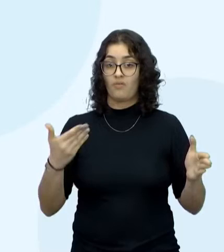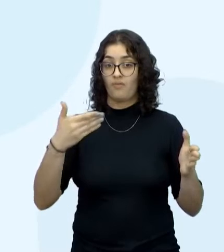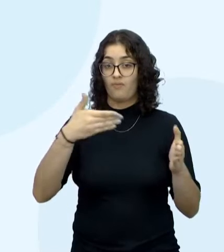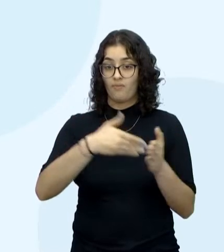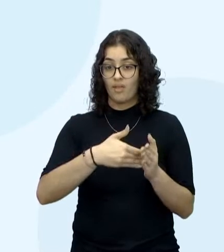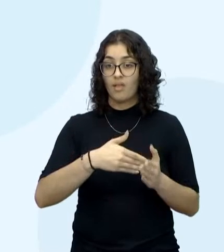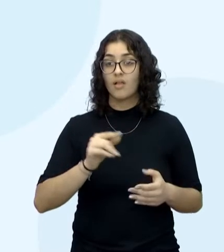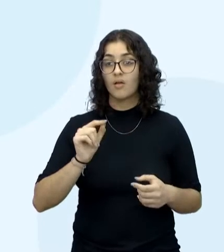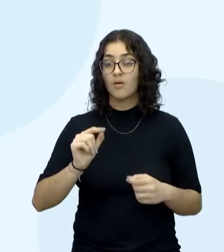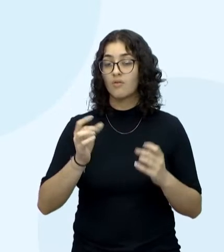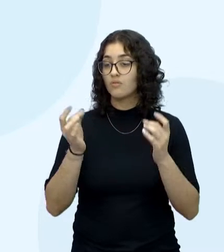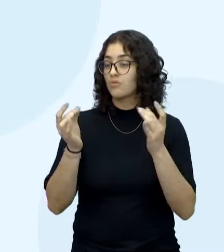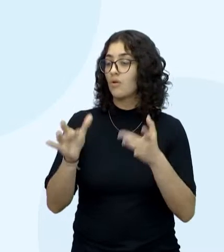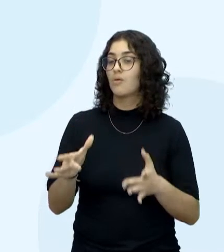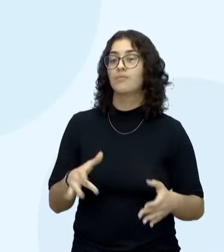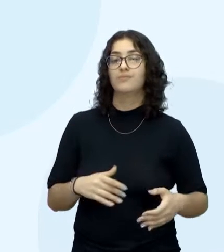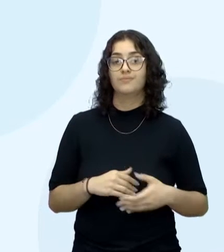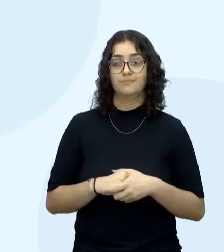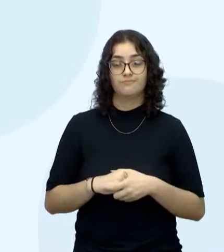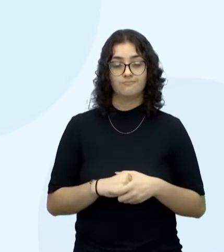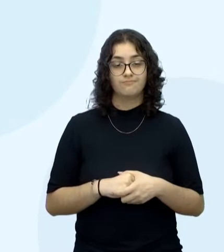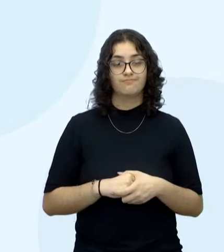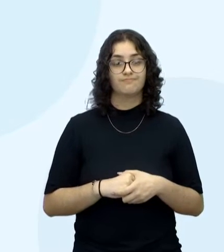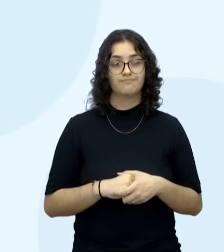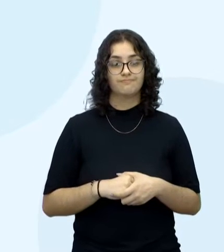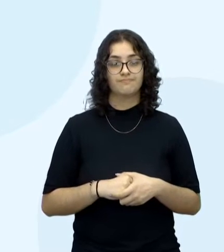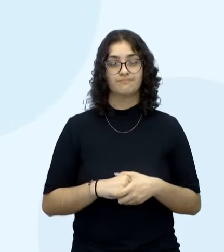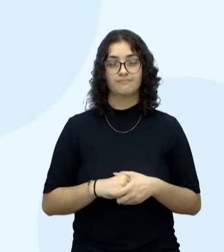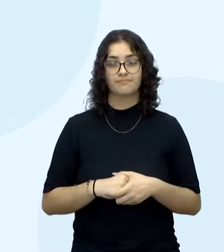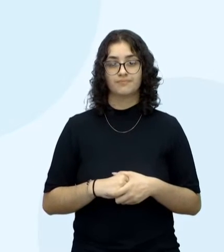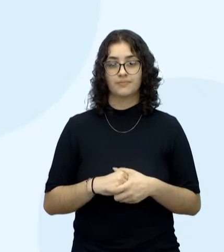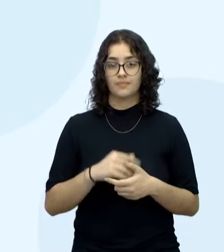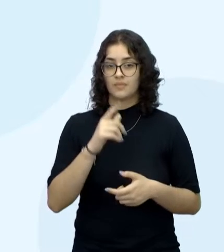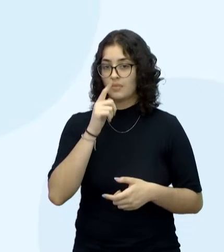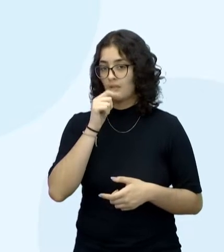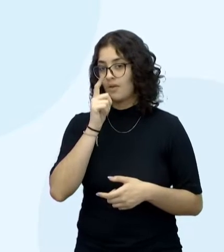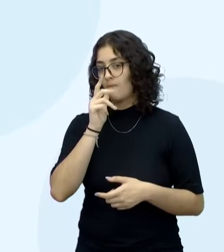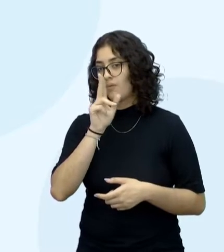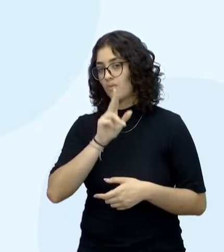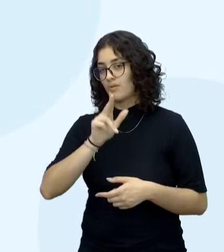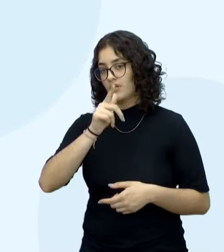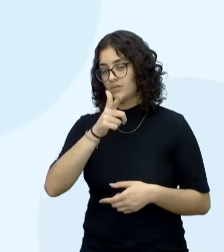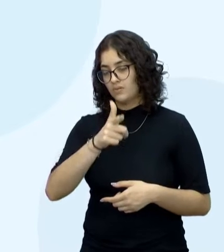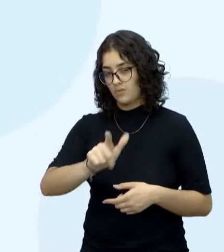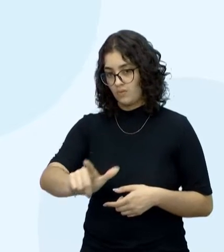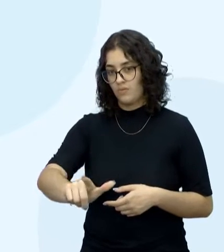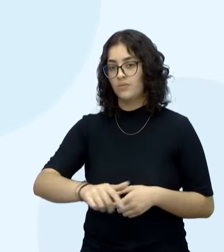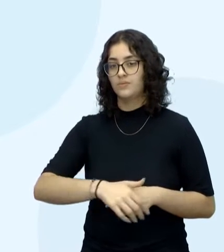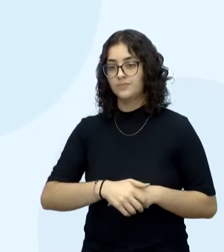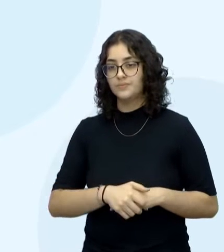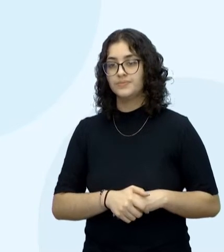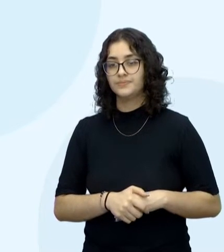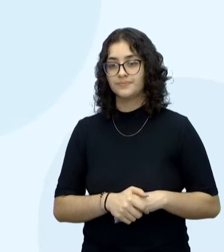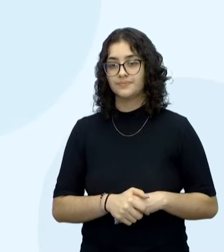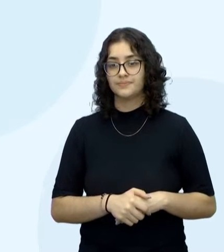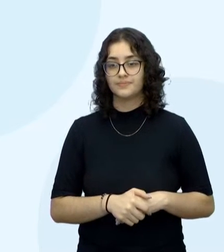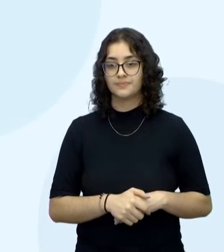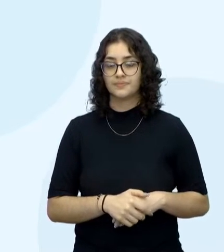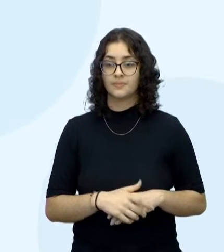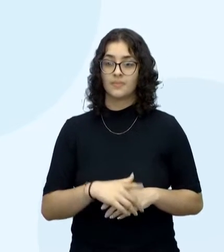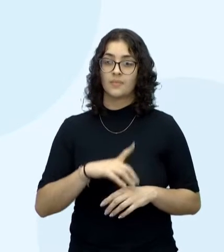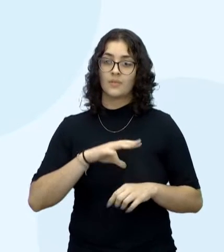finalzão, o que sobra? Tá? A água de reuso, né? Que ela pode ser utilizada e